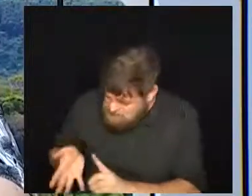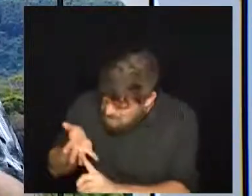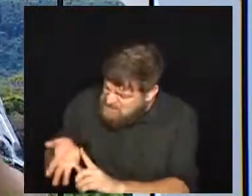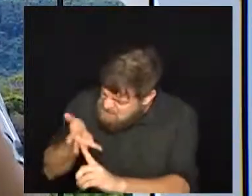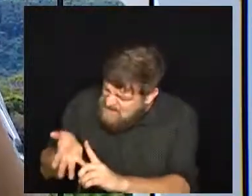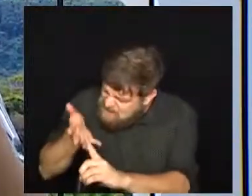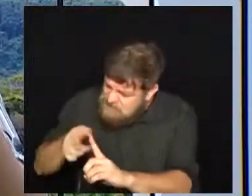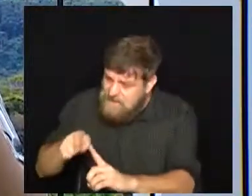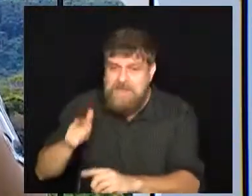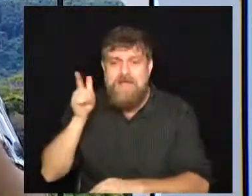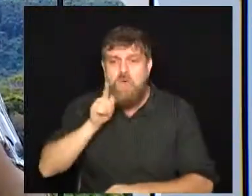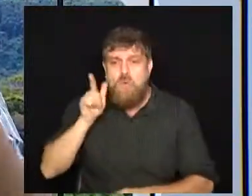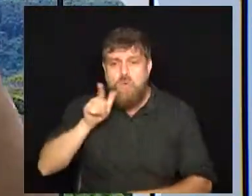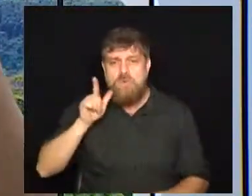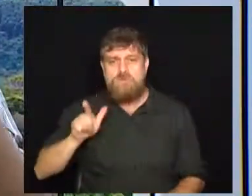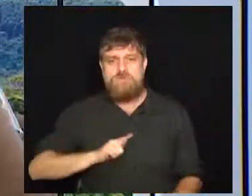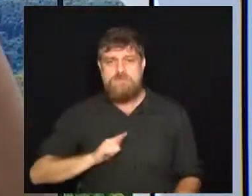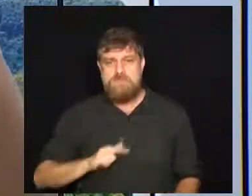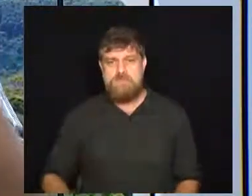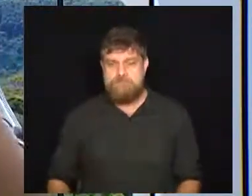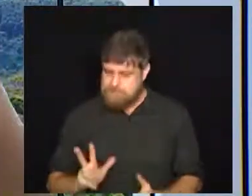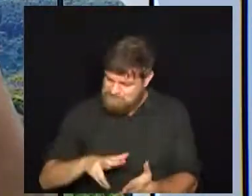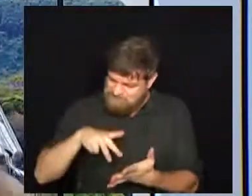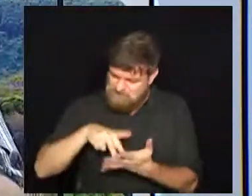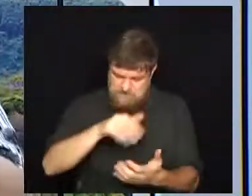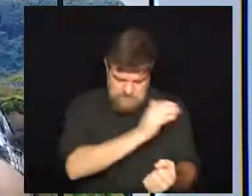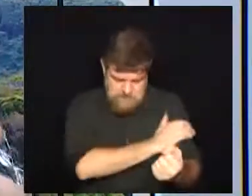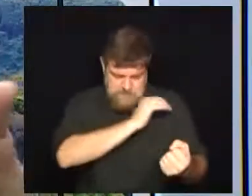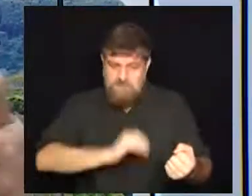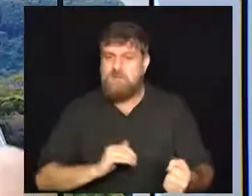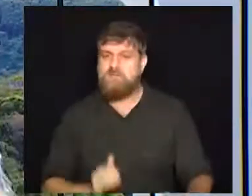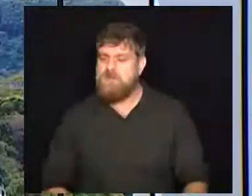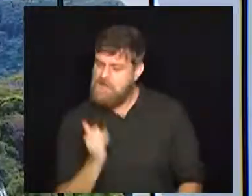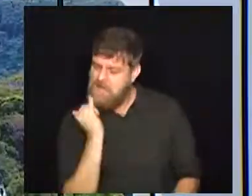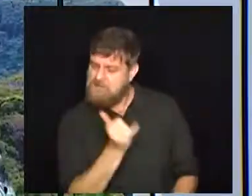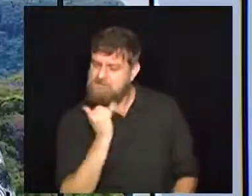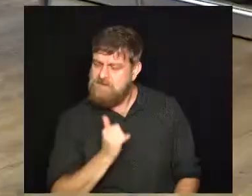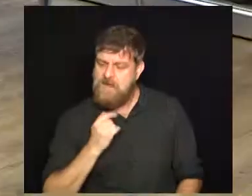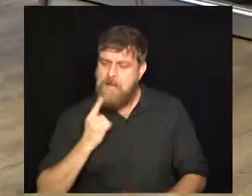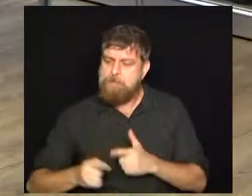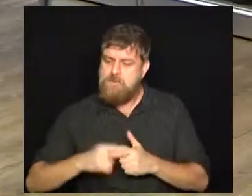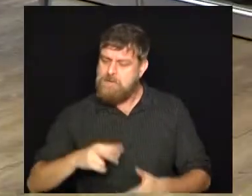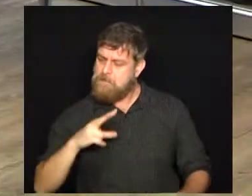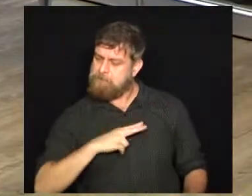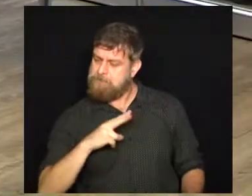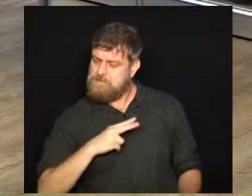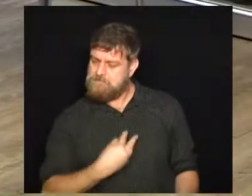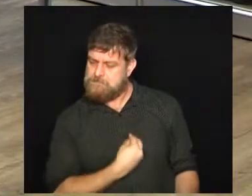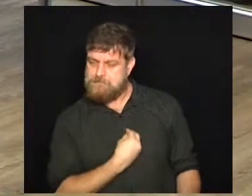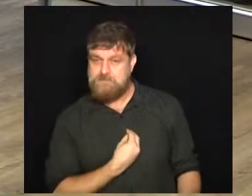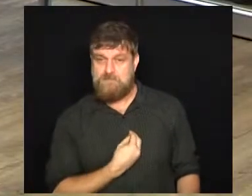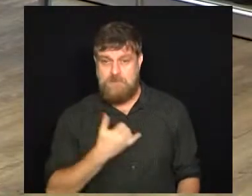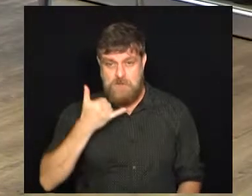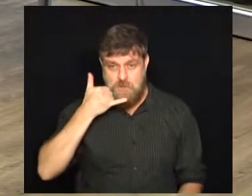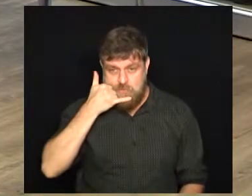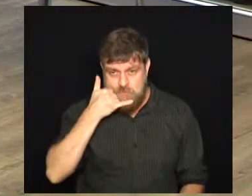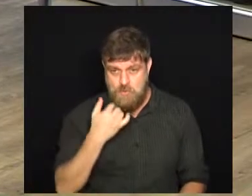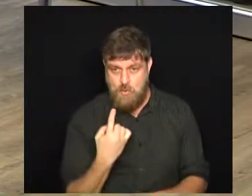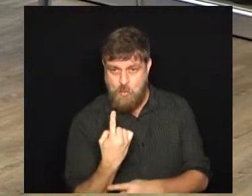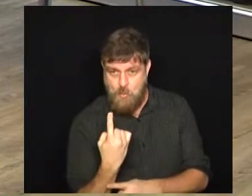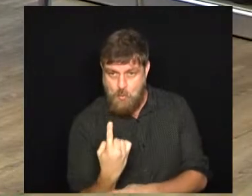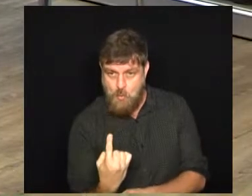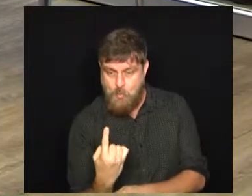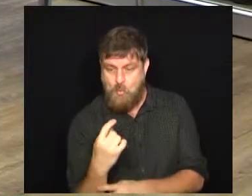consiga se sentir à vontade, empoderada para falar sobre a situação dela. Você falou aí do número 180, é isso? Só